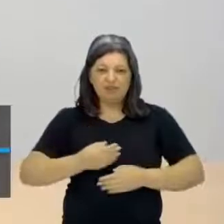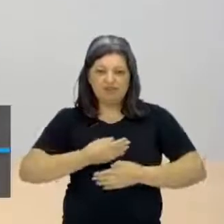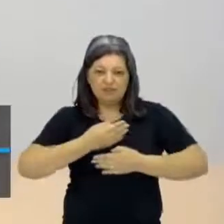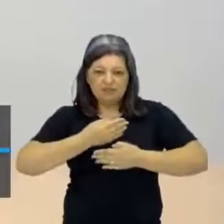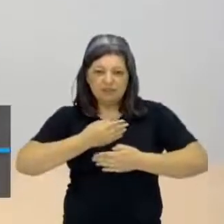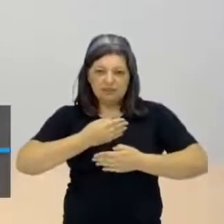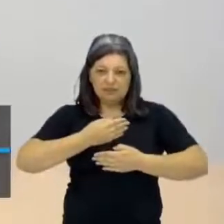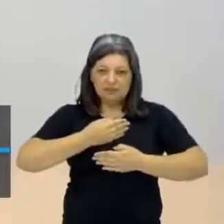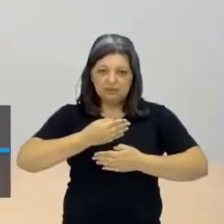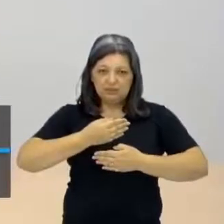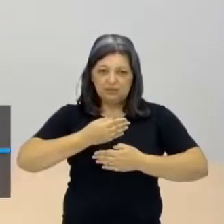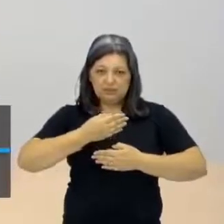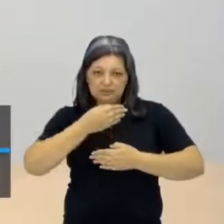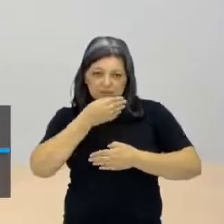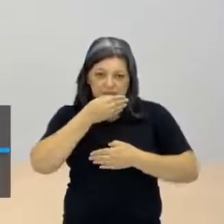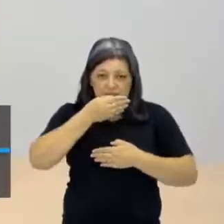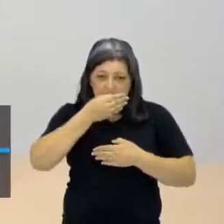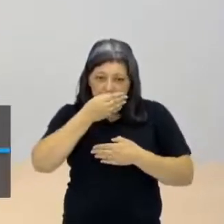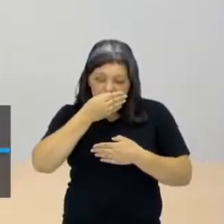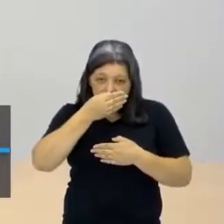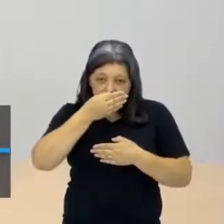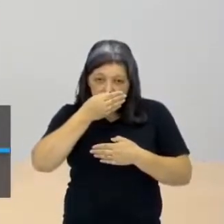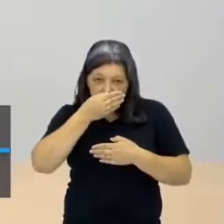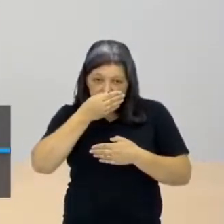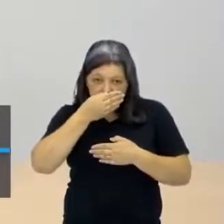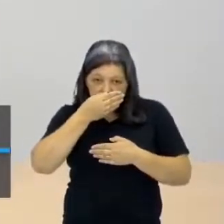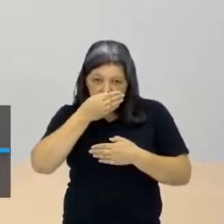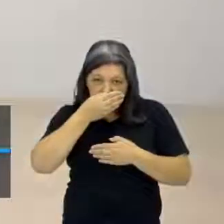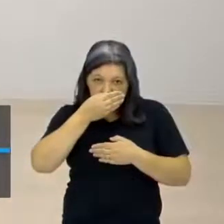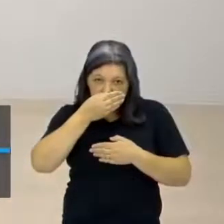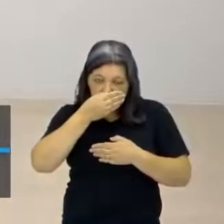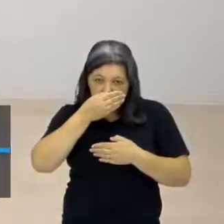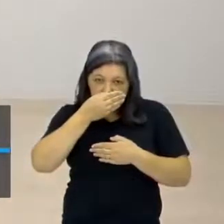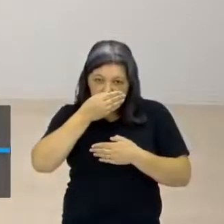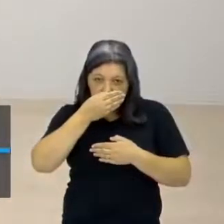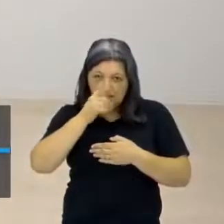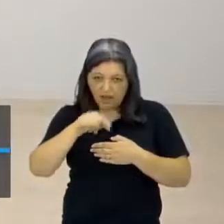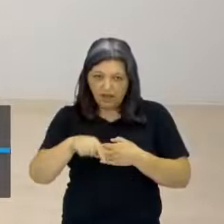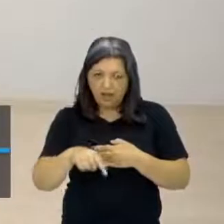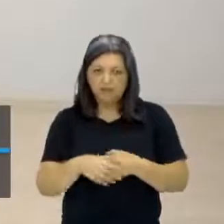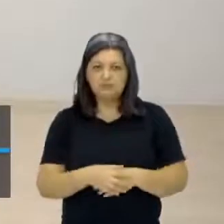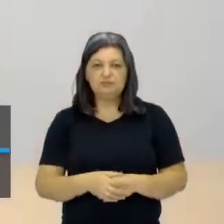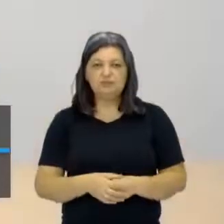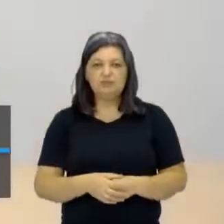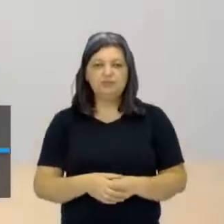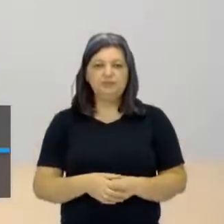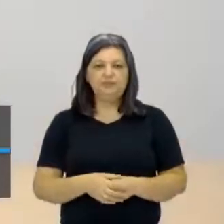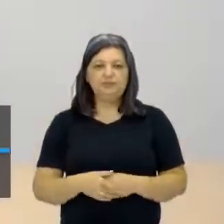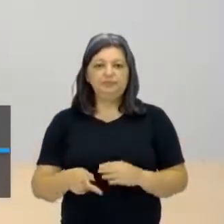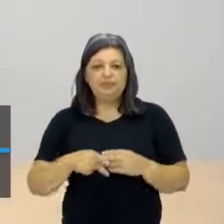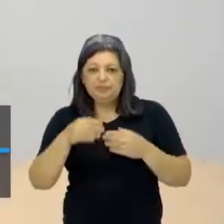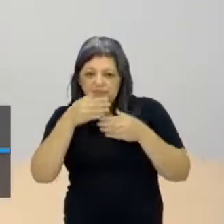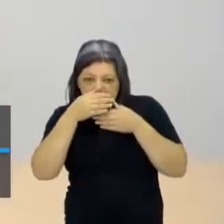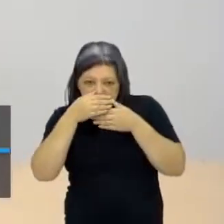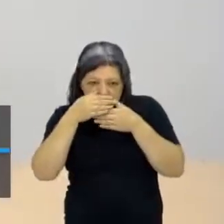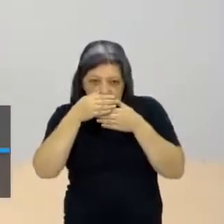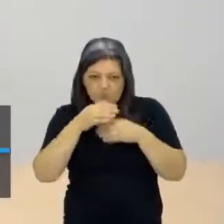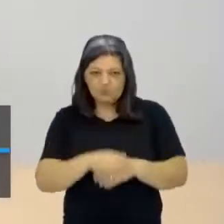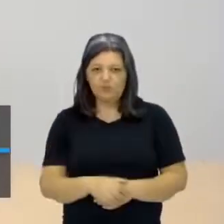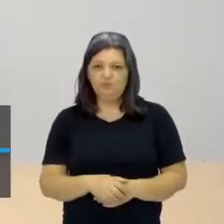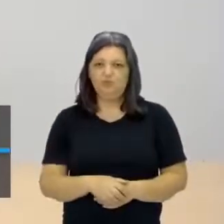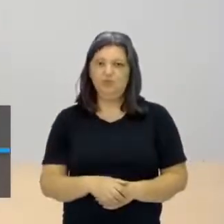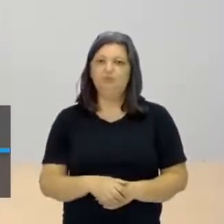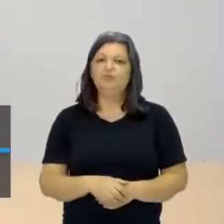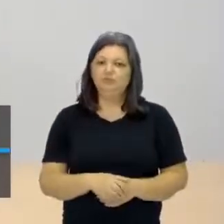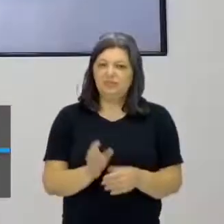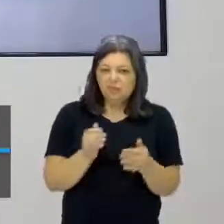som, né? Eu vejo aqui ele tampando o rosto. Sim. Nós estamos... Assim, ó. A gente está indo pro final da aula,